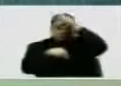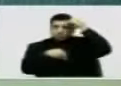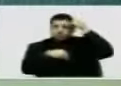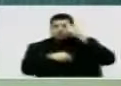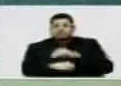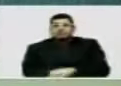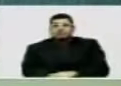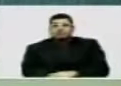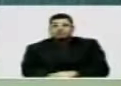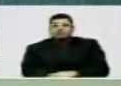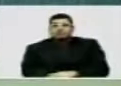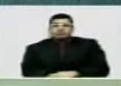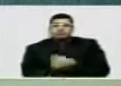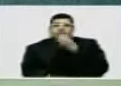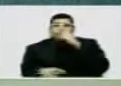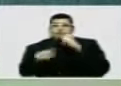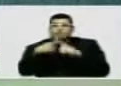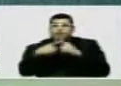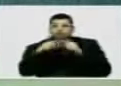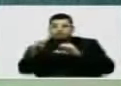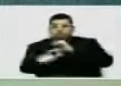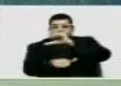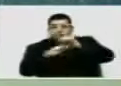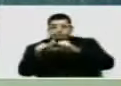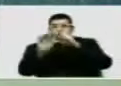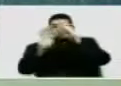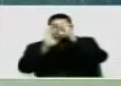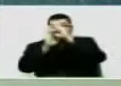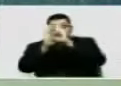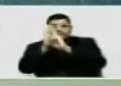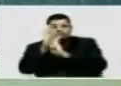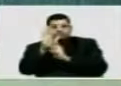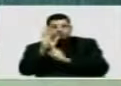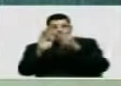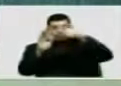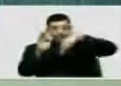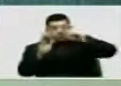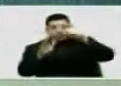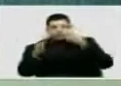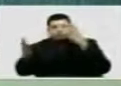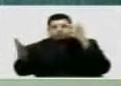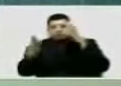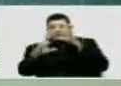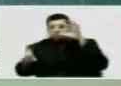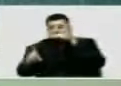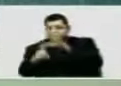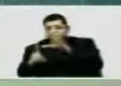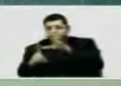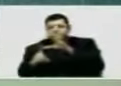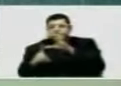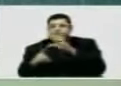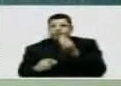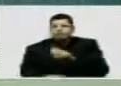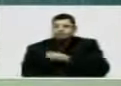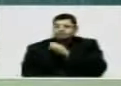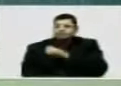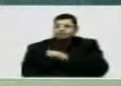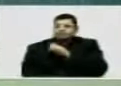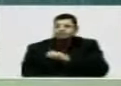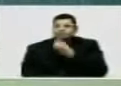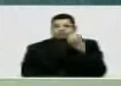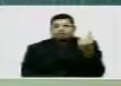do Amazonas. Porque a mudança nas regras vai impactar a